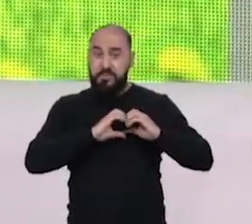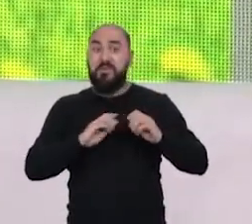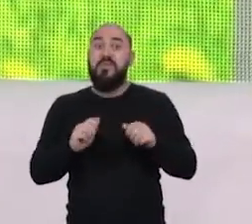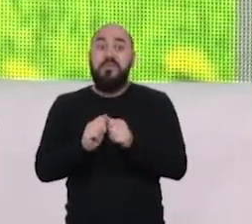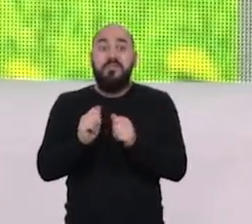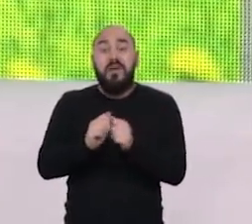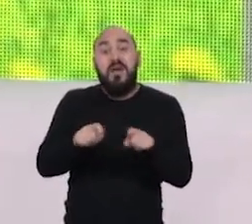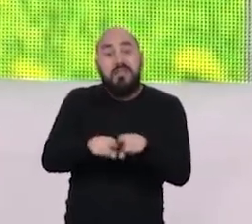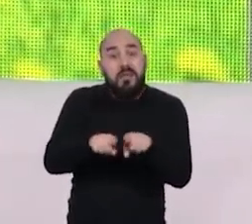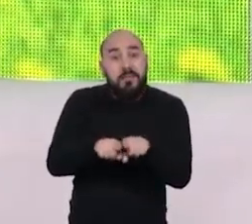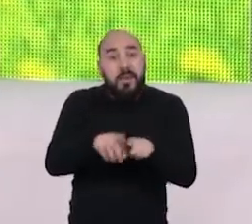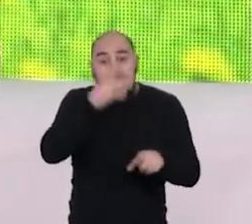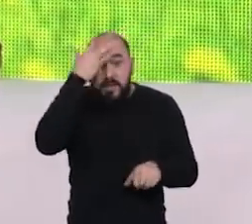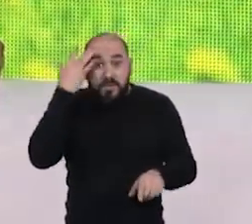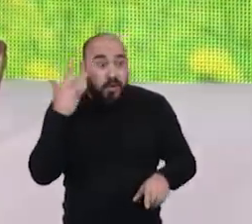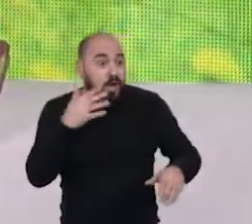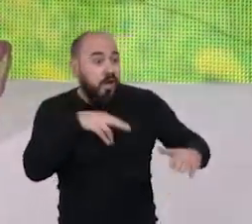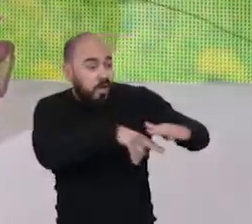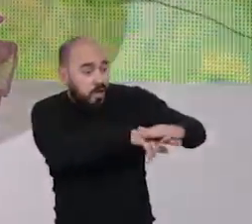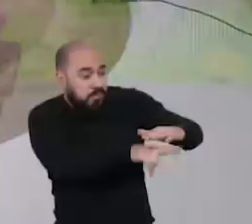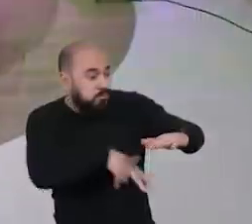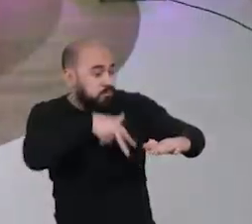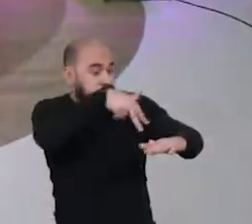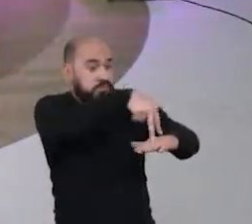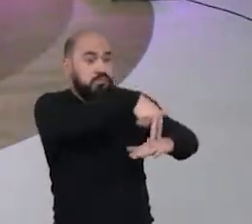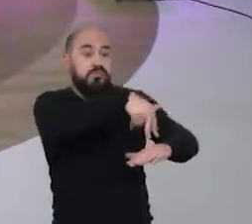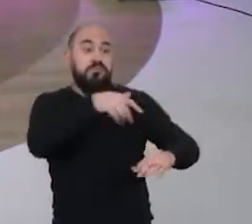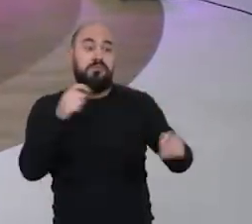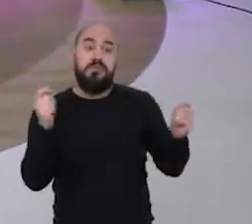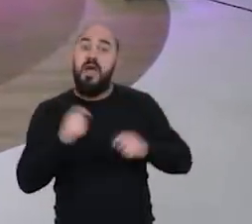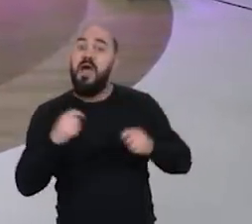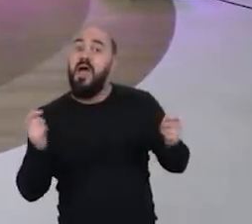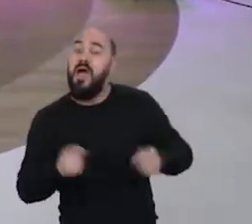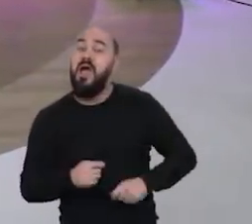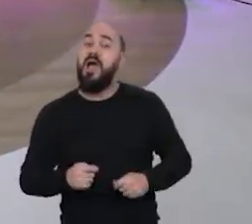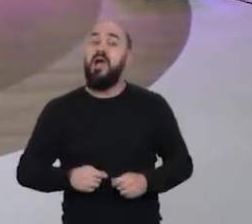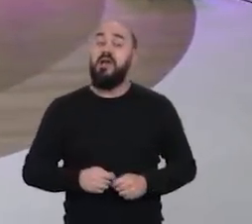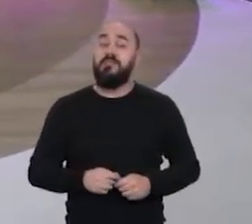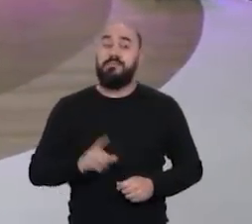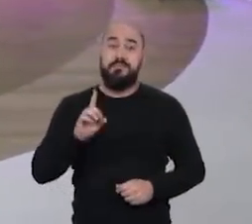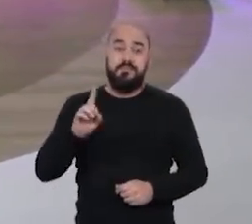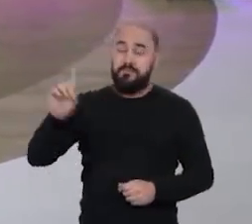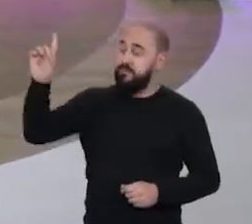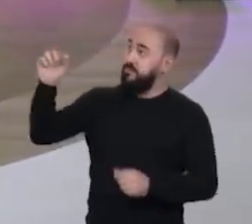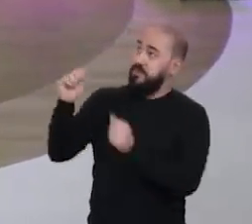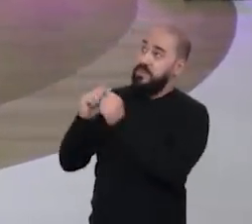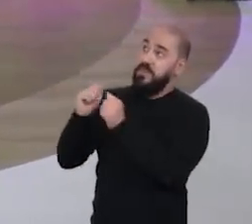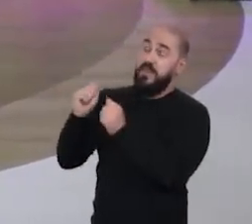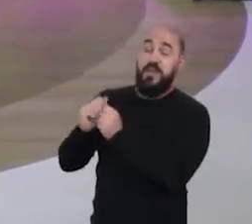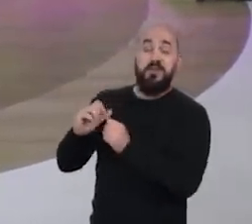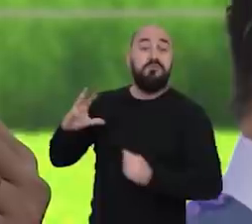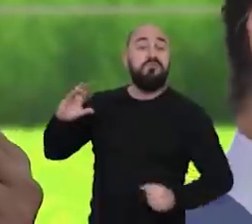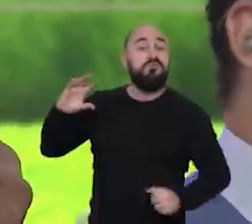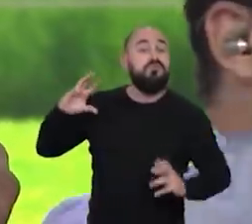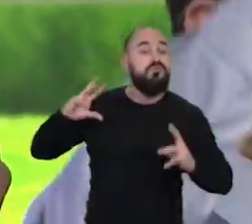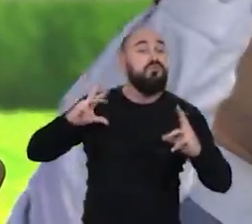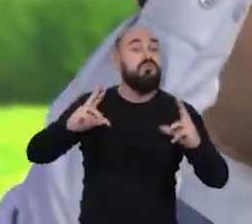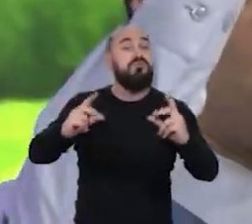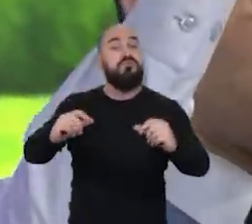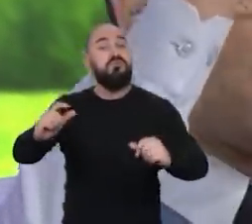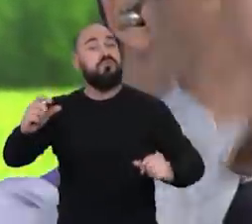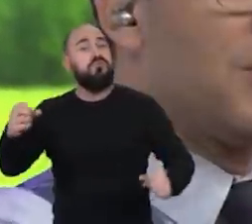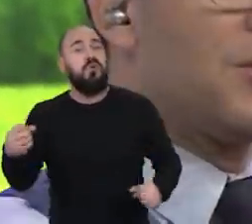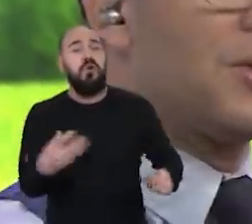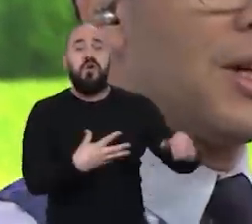morto reviver. Deus faz tudo novo, de novo,